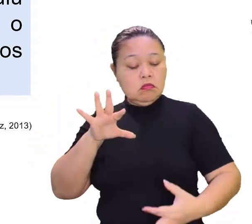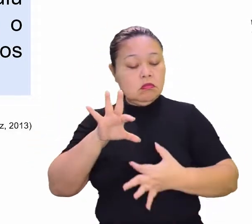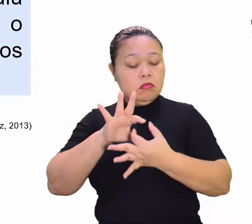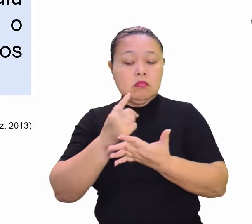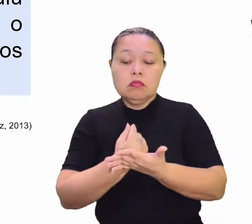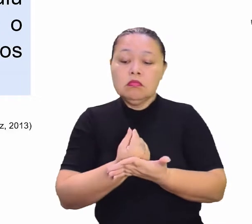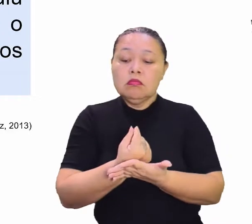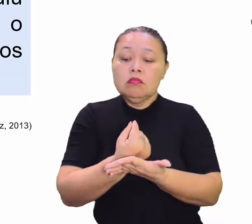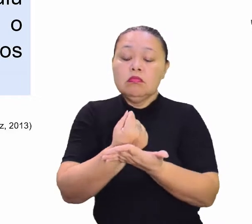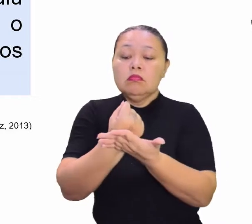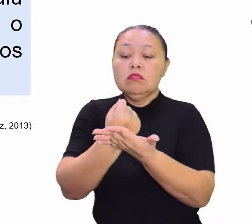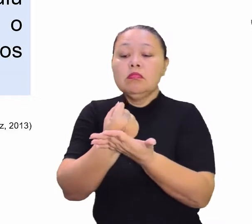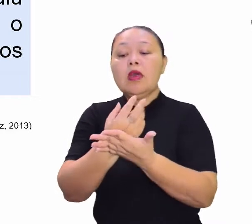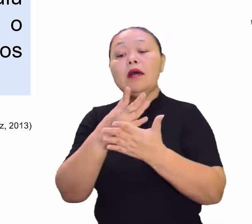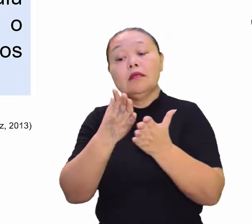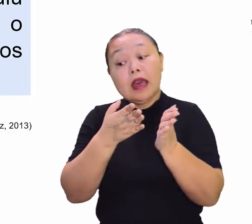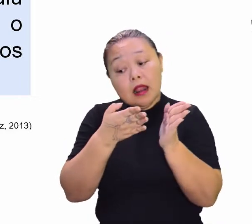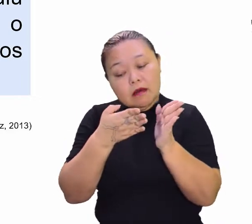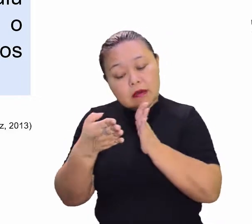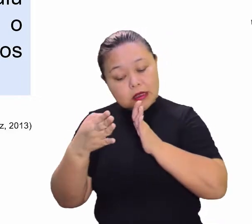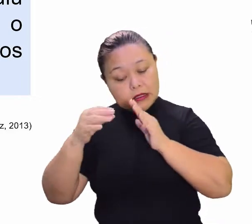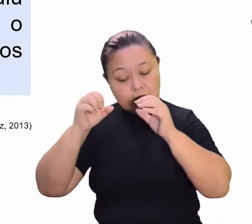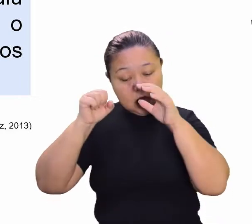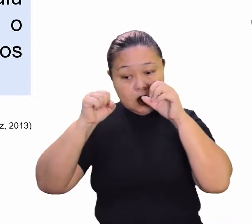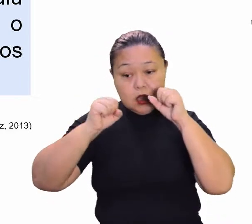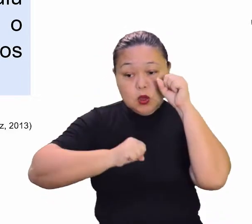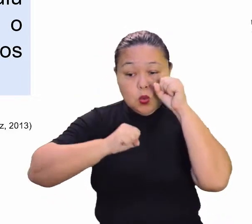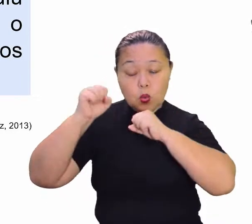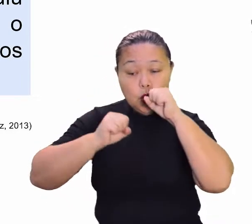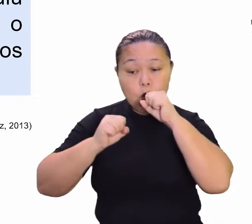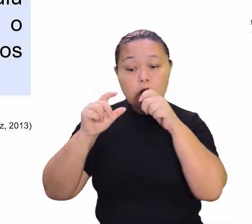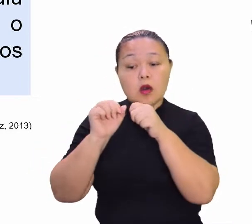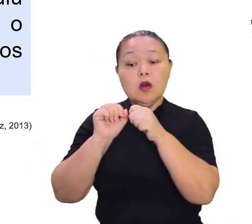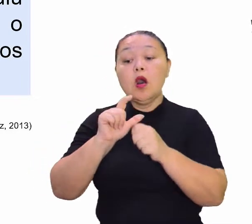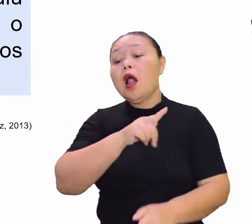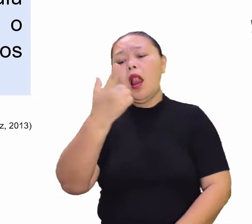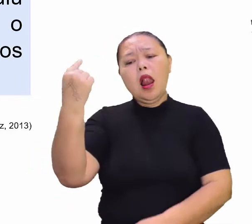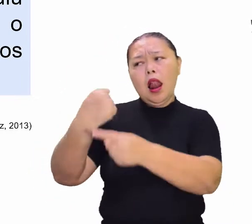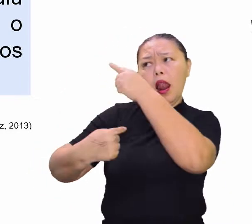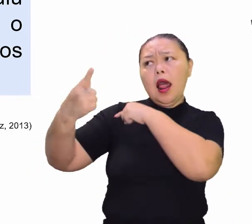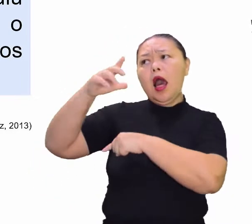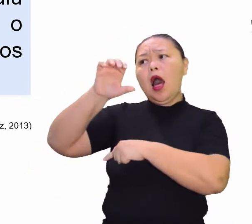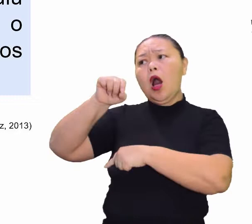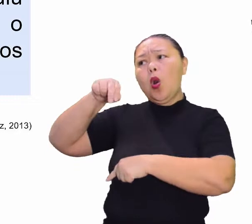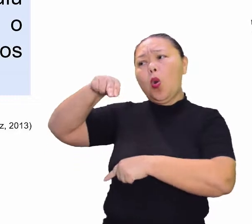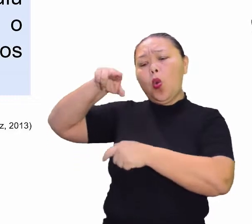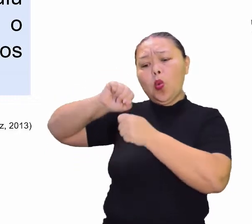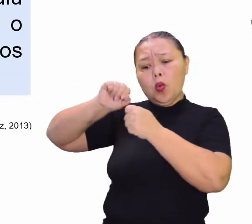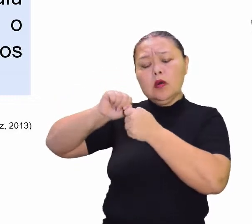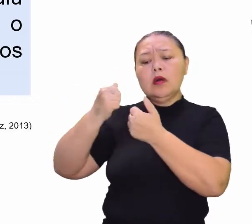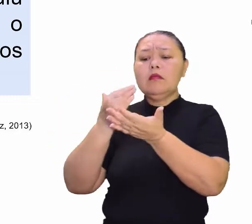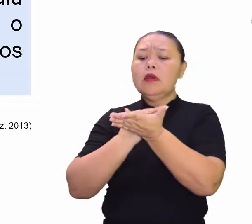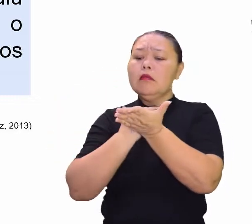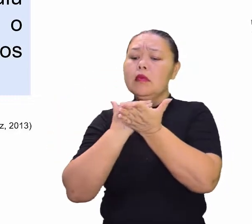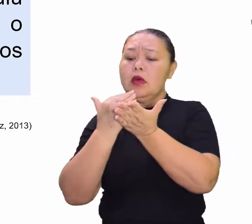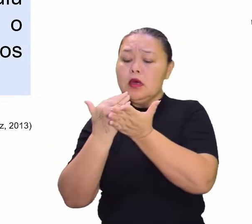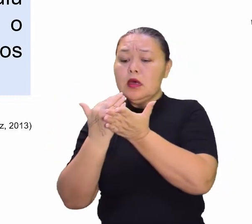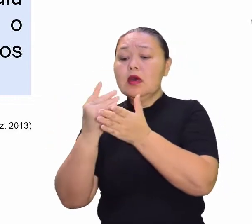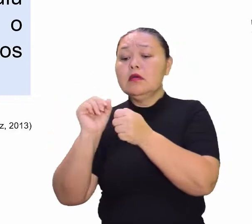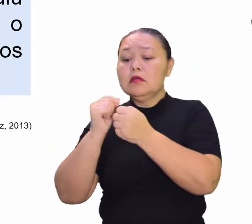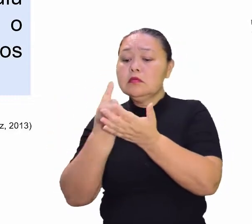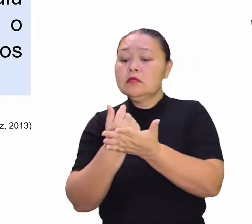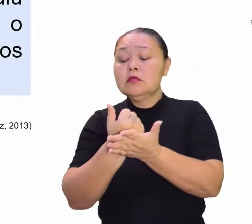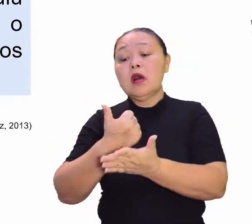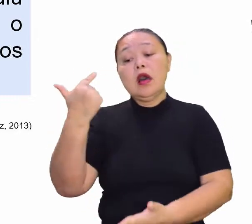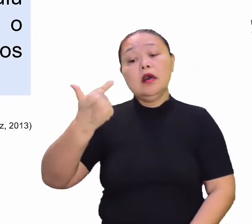capitalismo na fase industrial. Que é, no caso, aí, lá no colonialismo, a primeira fase do capitalismo, E aqui no imperialismo,